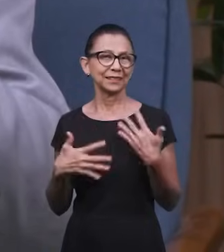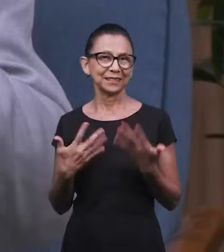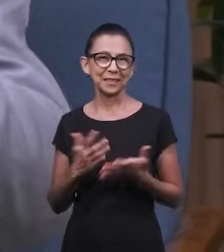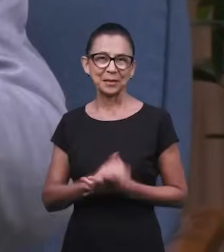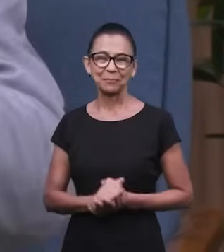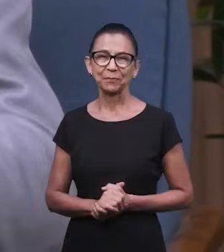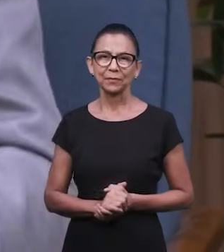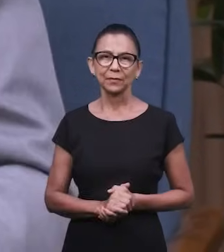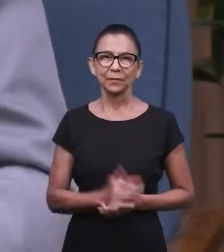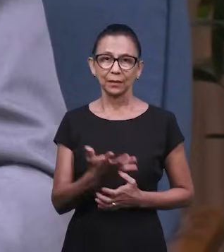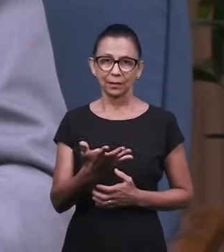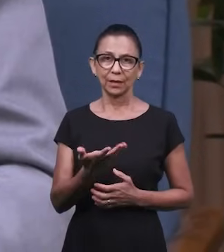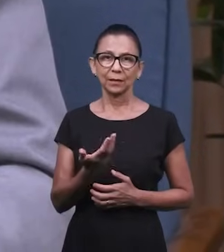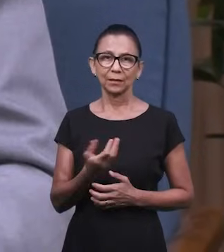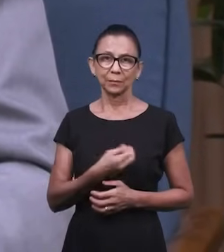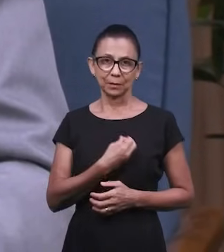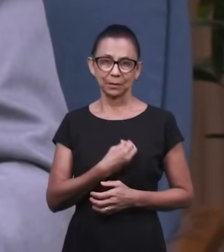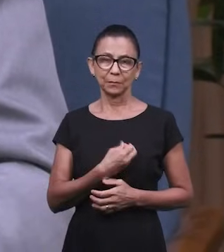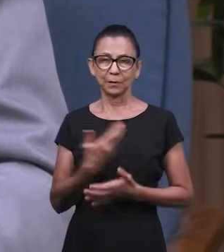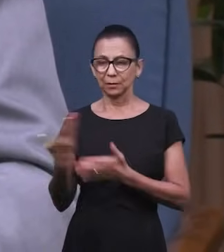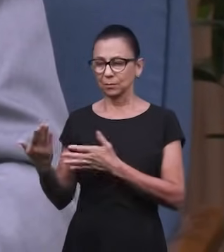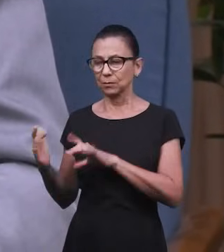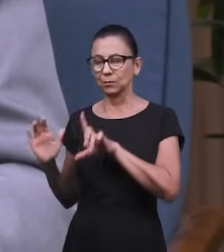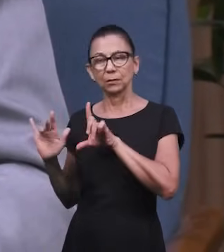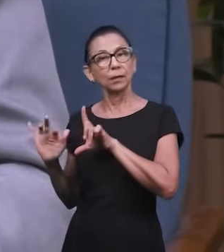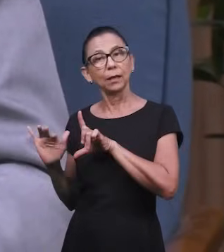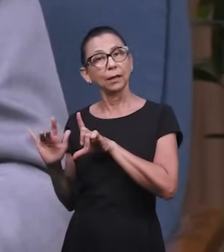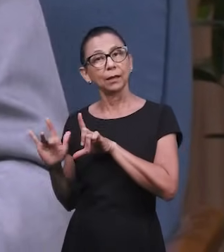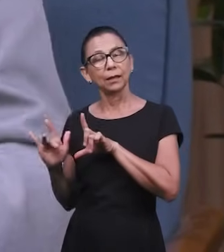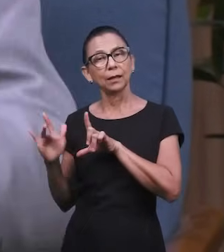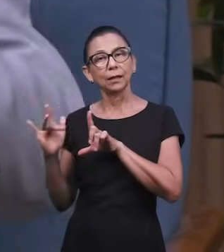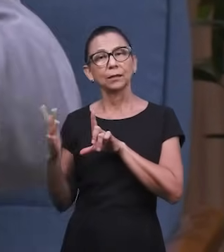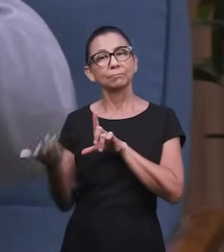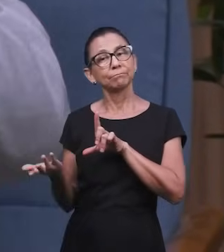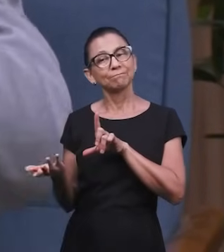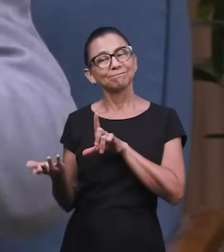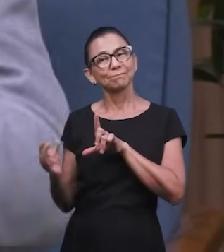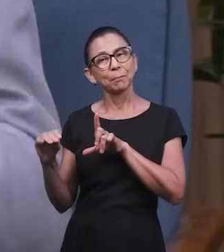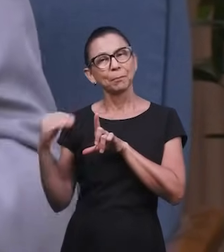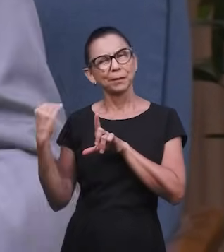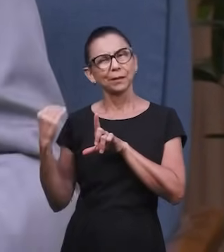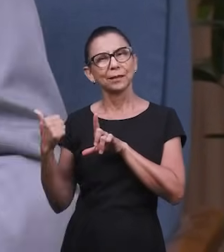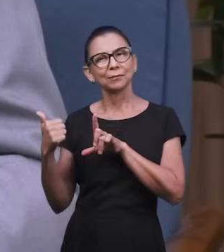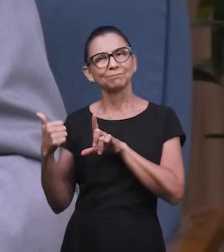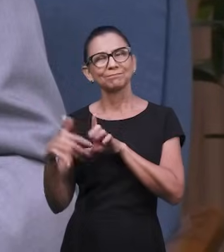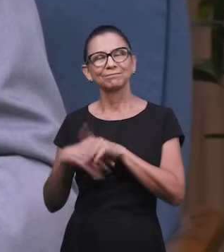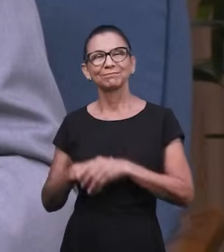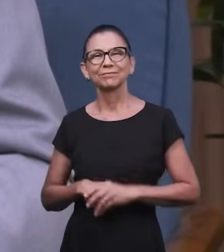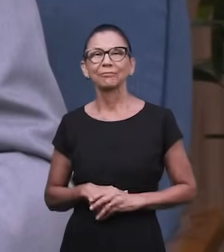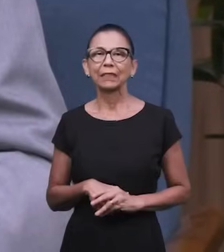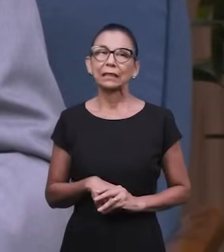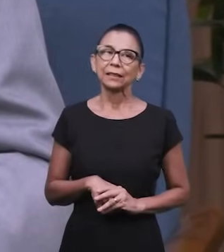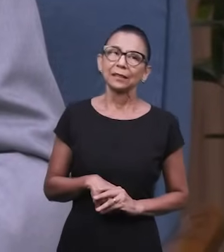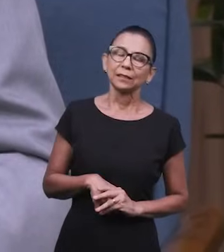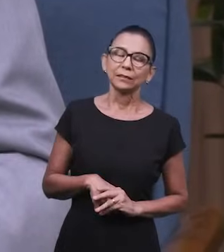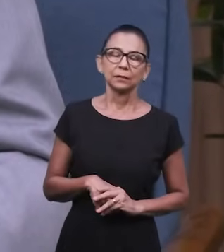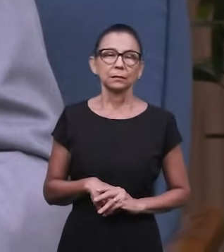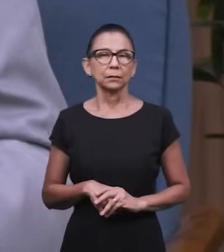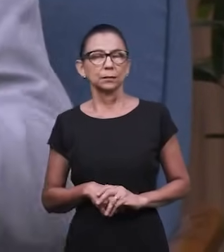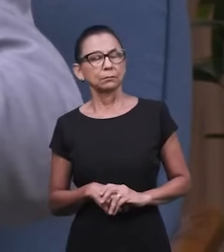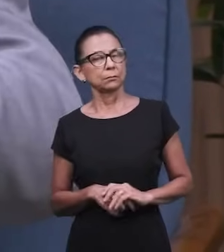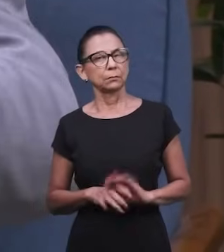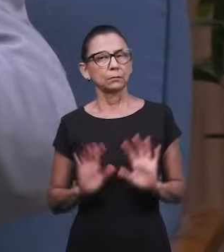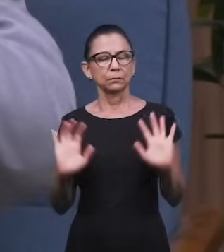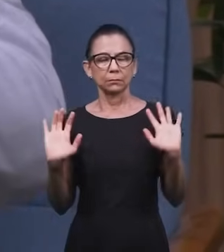Quer participar? O QR Code está aí na tela. É só você enviar a sua participação. Quem sabe, repito, não será